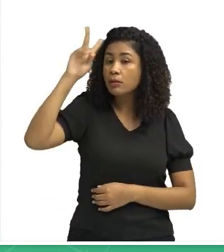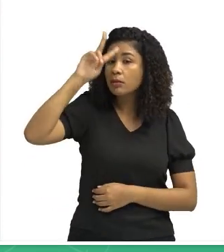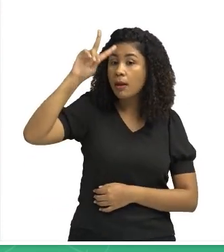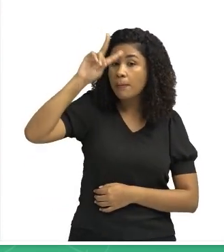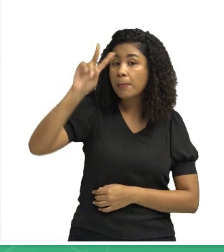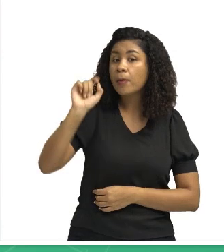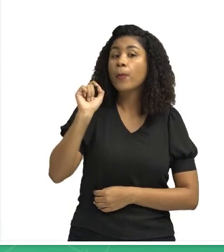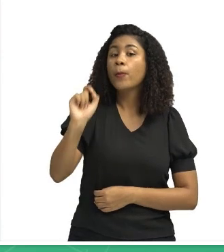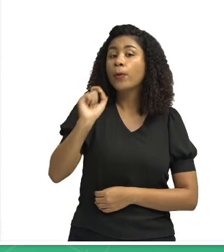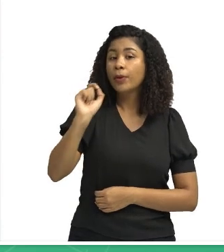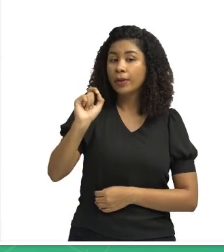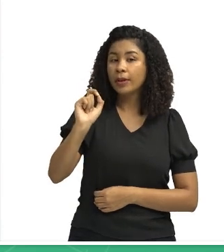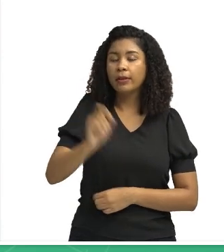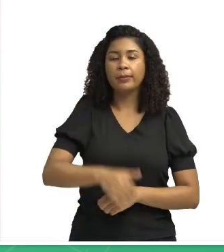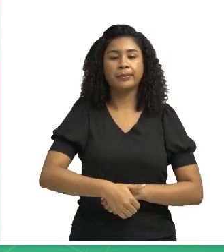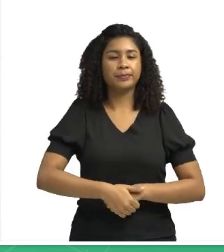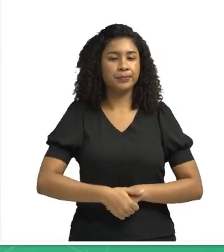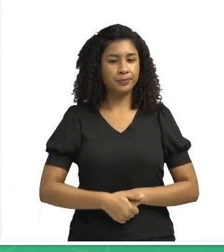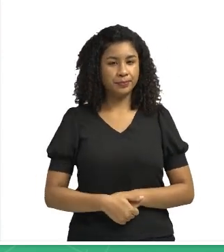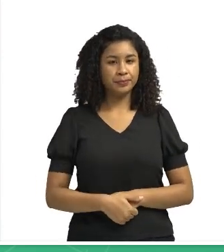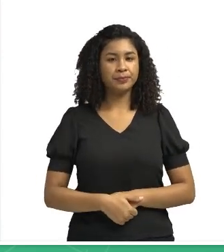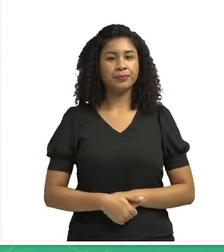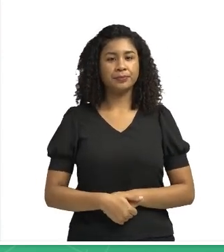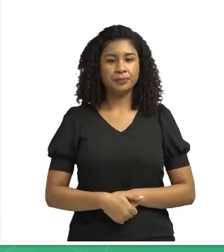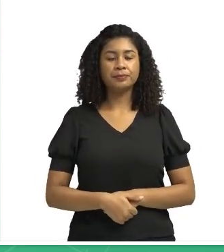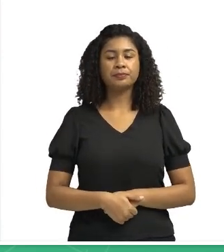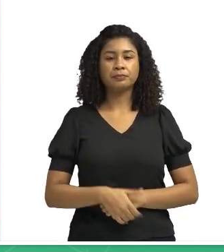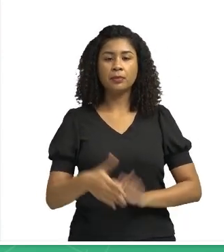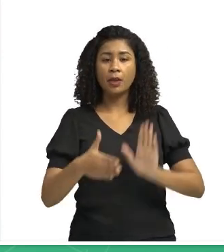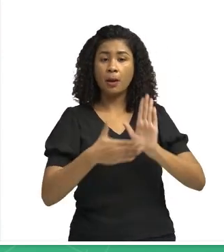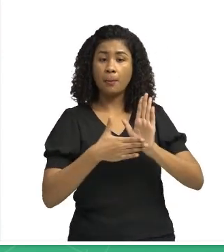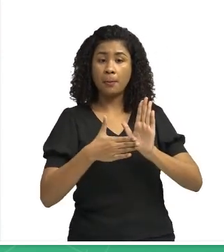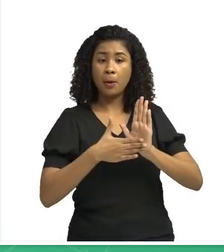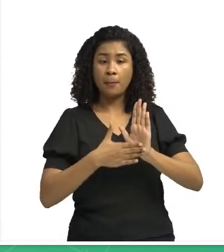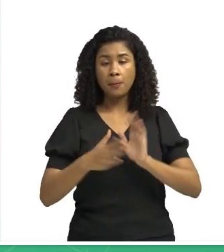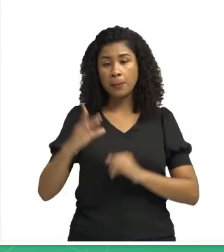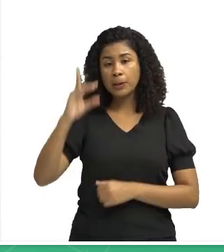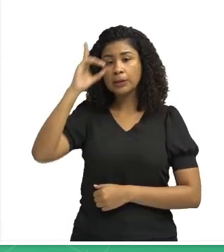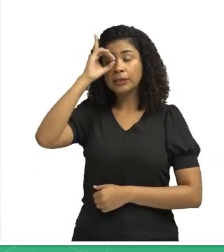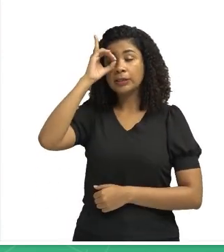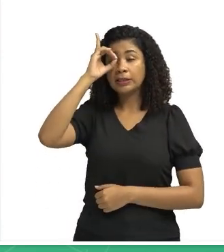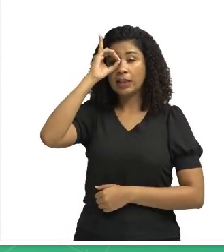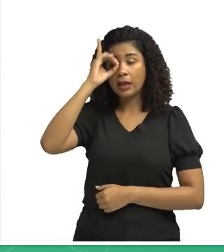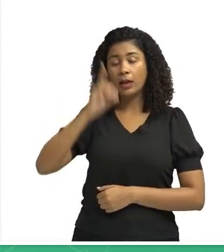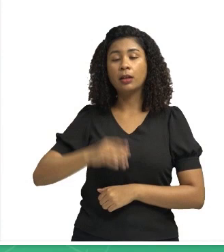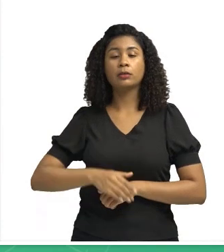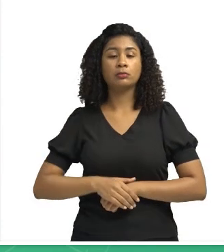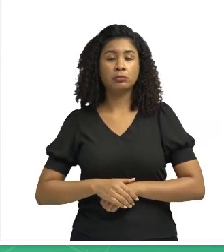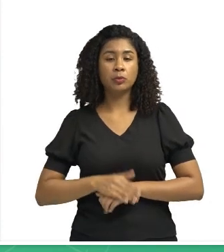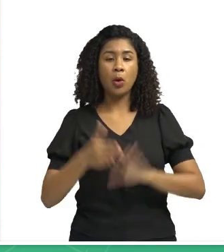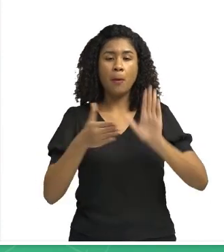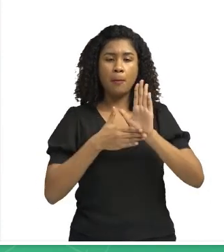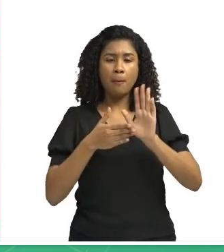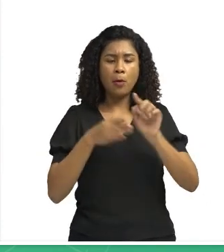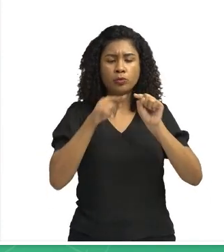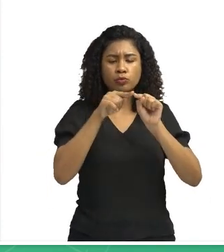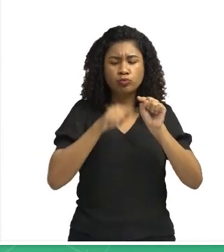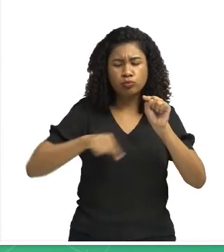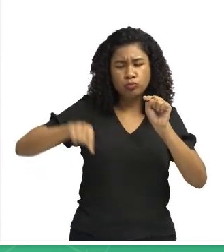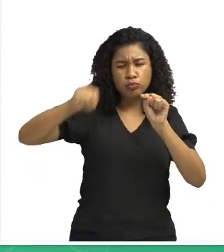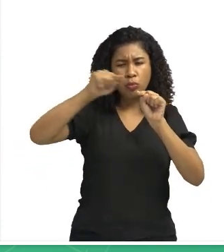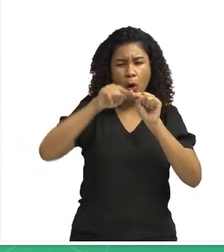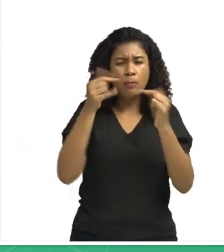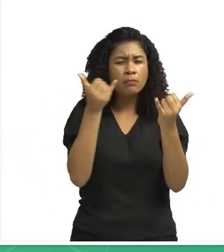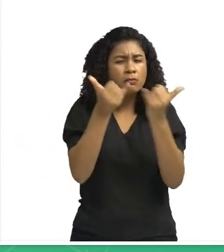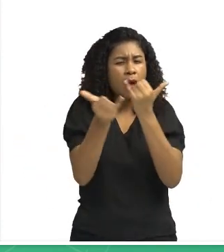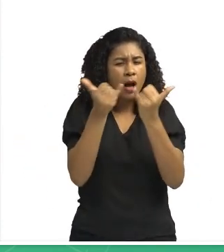o modelo de Dalton é o modelo de uma bola de bilhar e